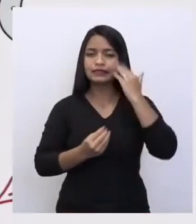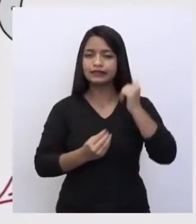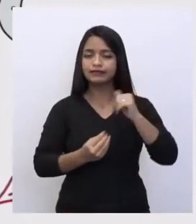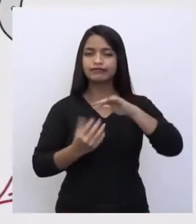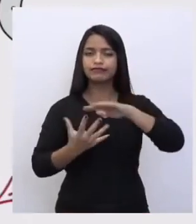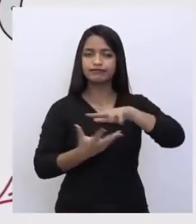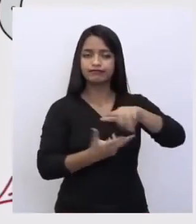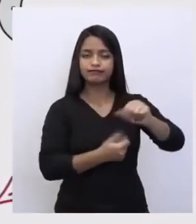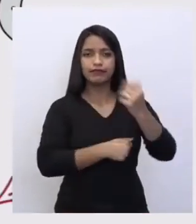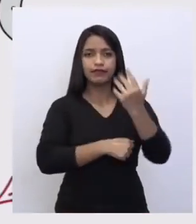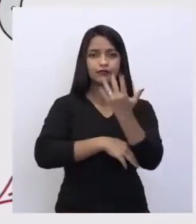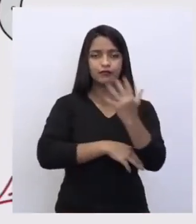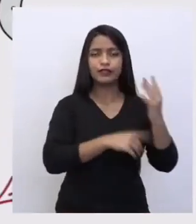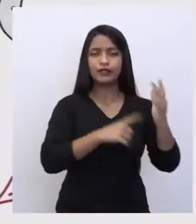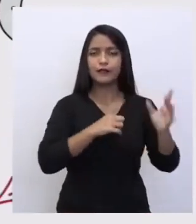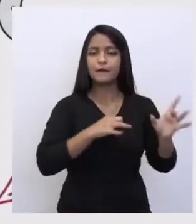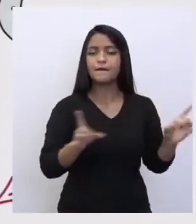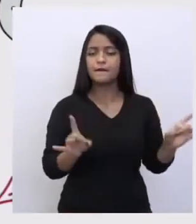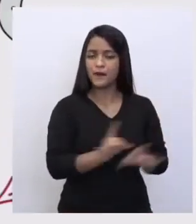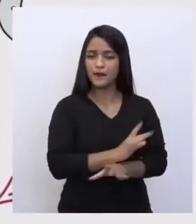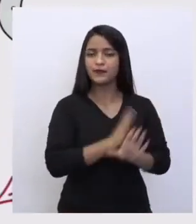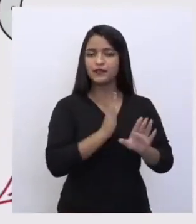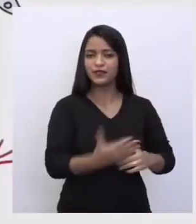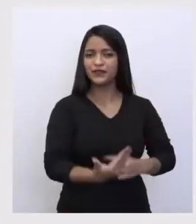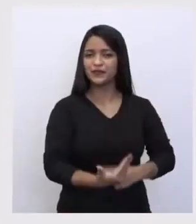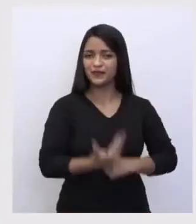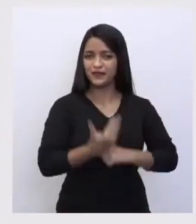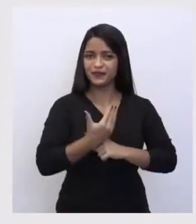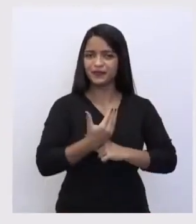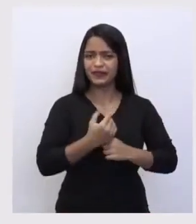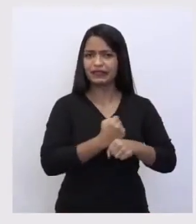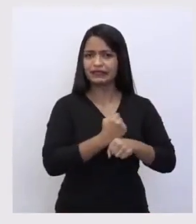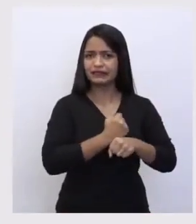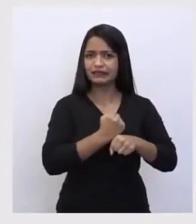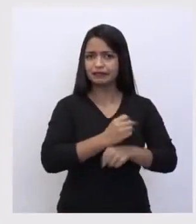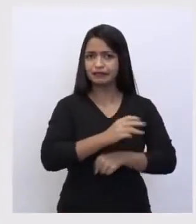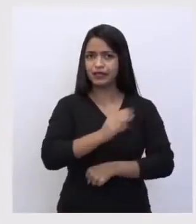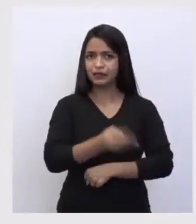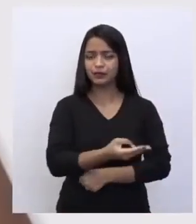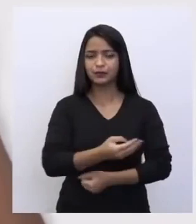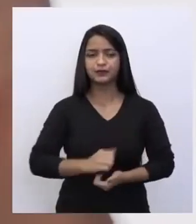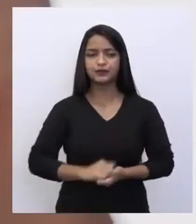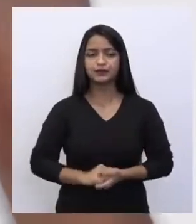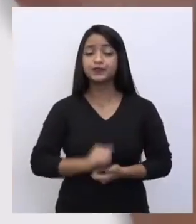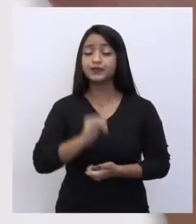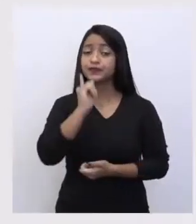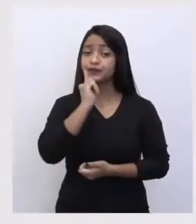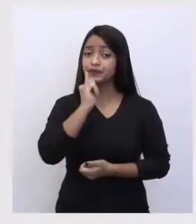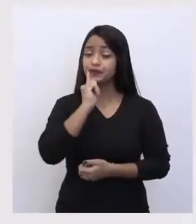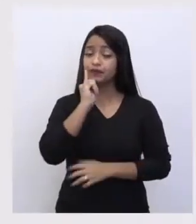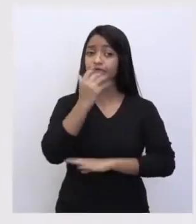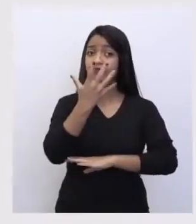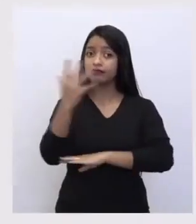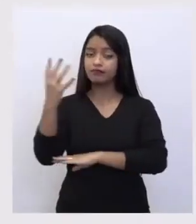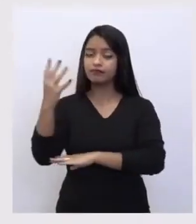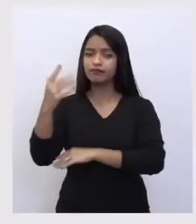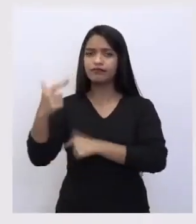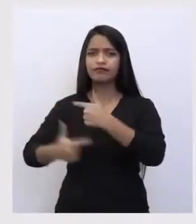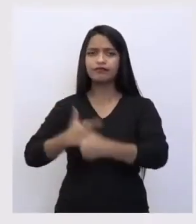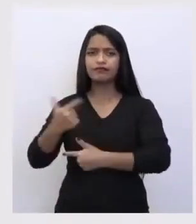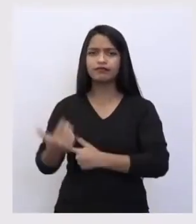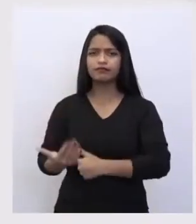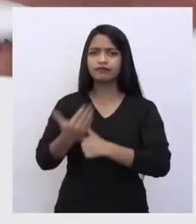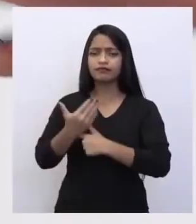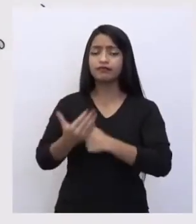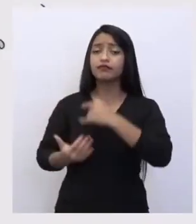sofisticada durante milhões e milhões de anos. Por exemplo, a natureza presta serviço ao homem quando faz